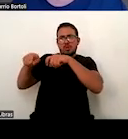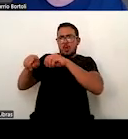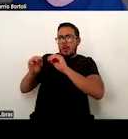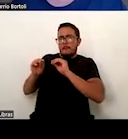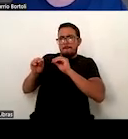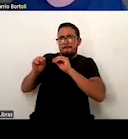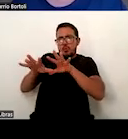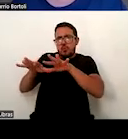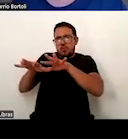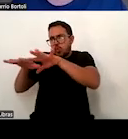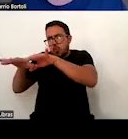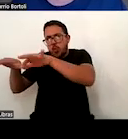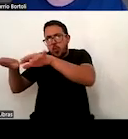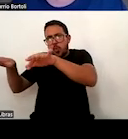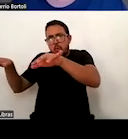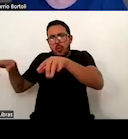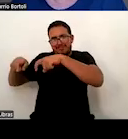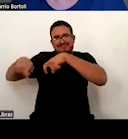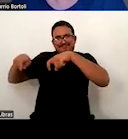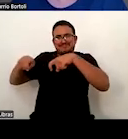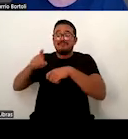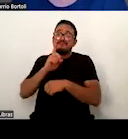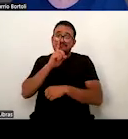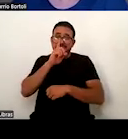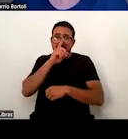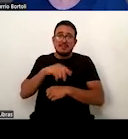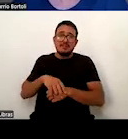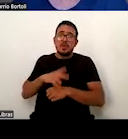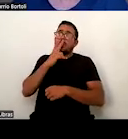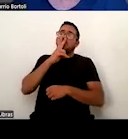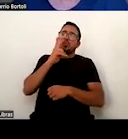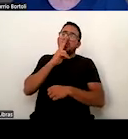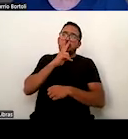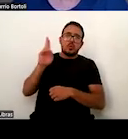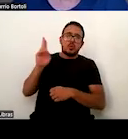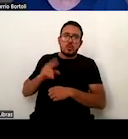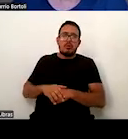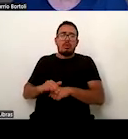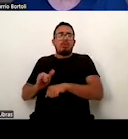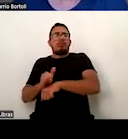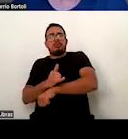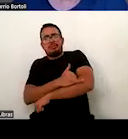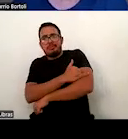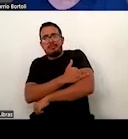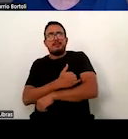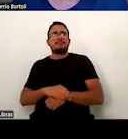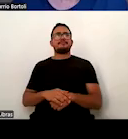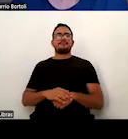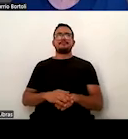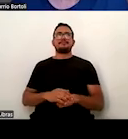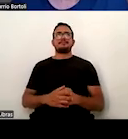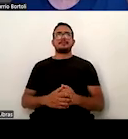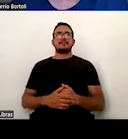uma vida mais sedentária, a obesidade. Paralelamente, o que a gente percebe aqui embaixo é